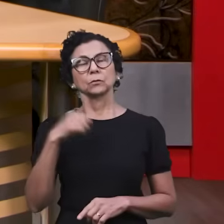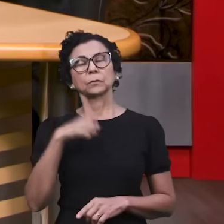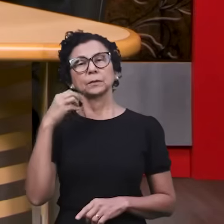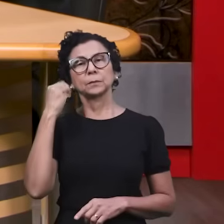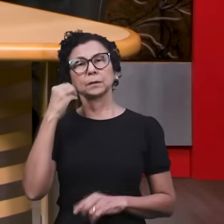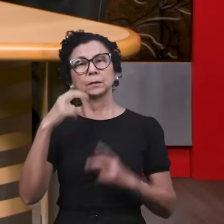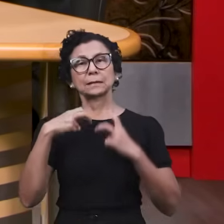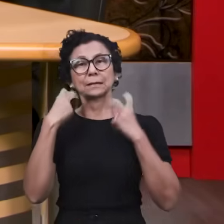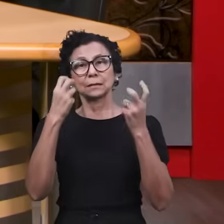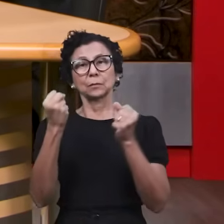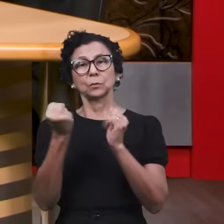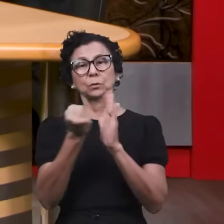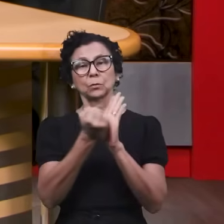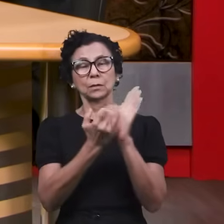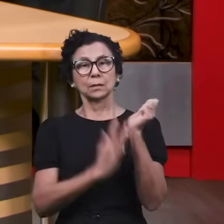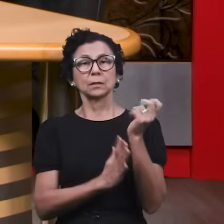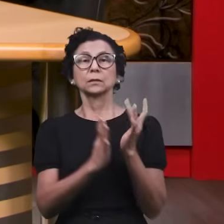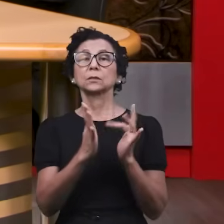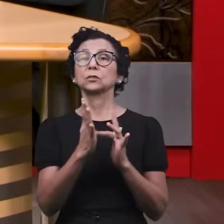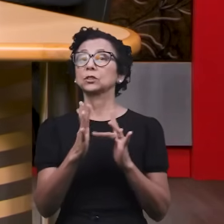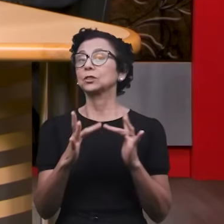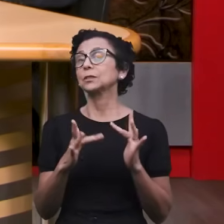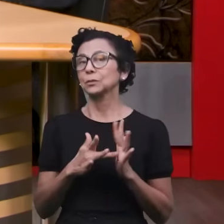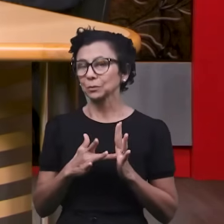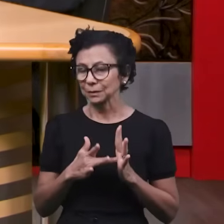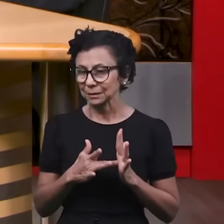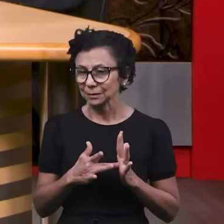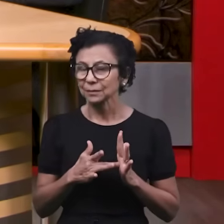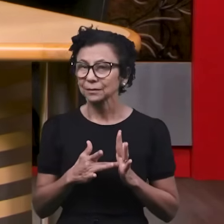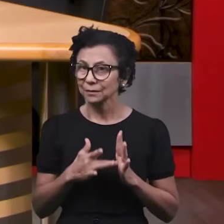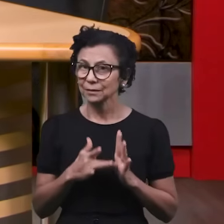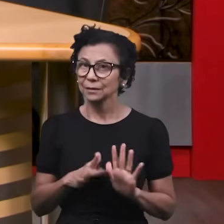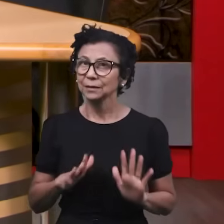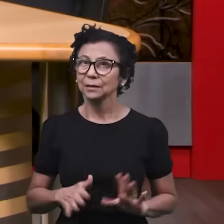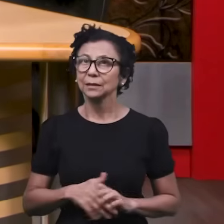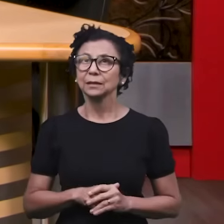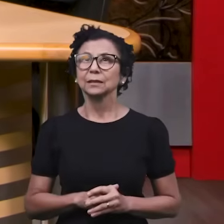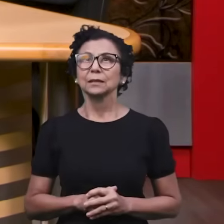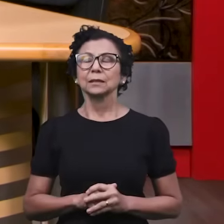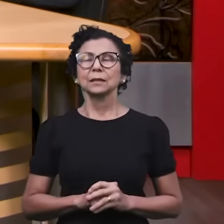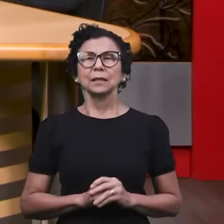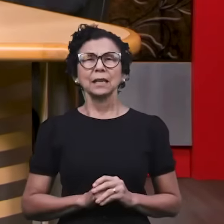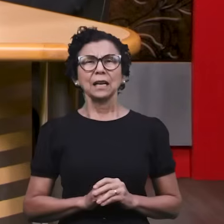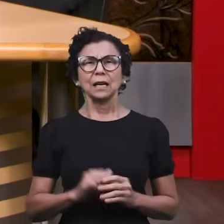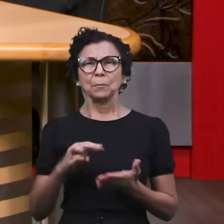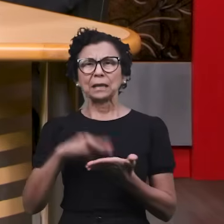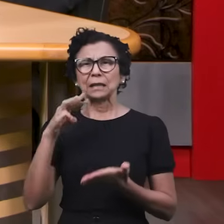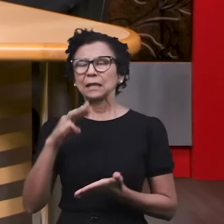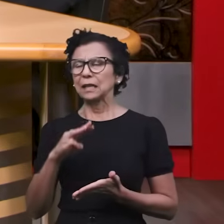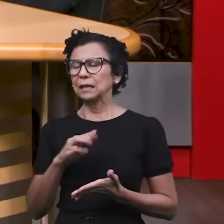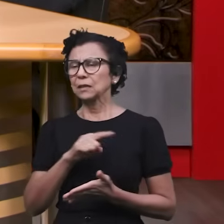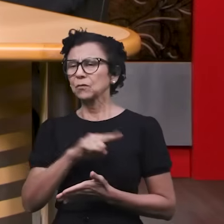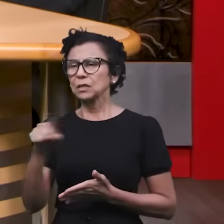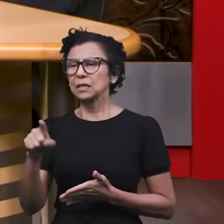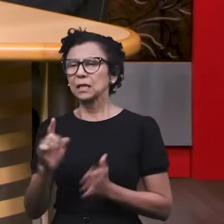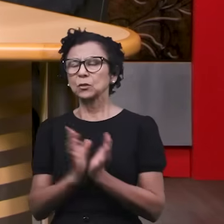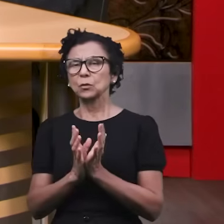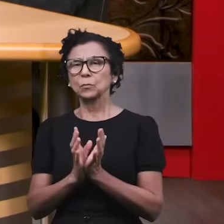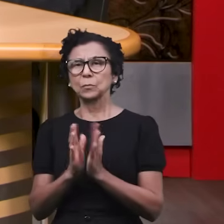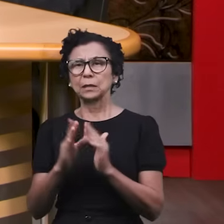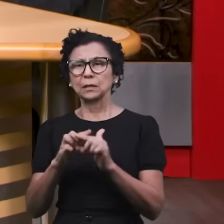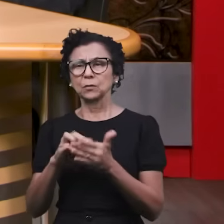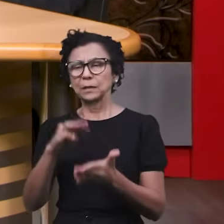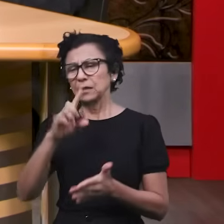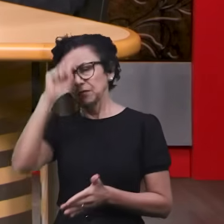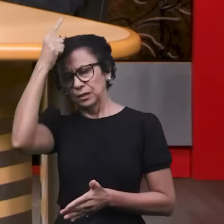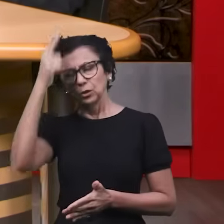de clamor pelo sangue de Jesus, sem saber muita coisa. Pessoal, vocês inventaram. Não, o senhor velou. Os cultos